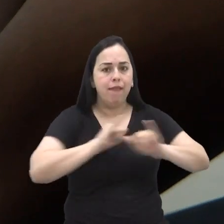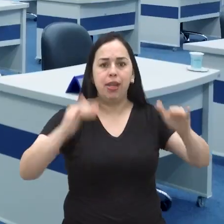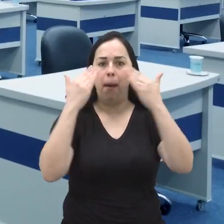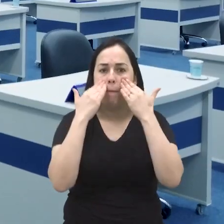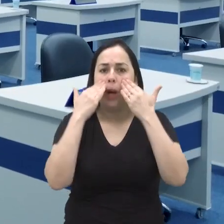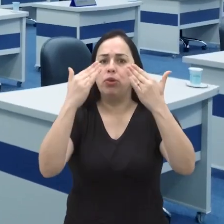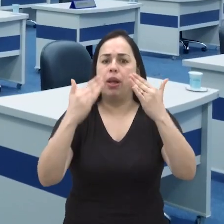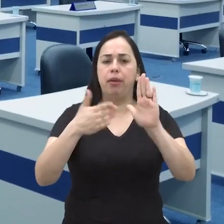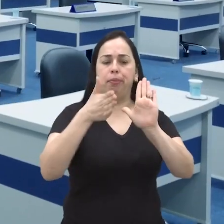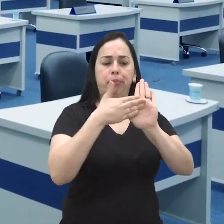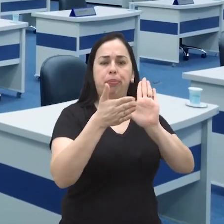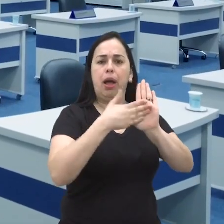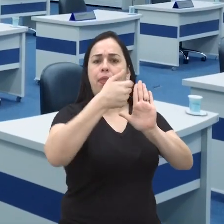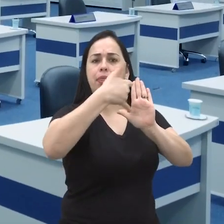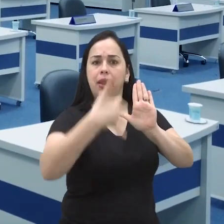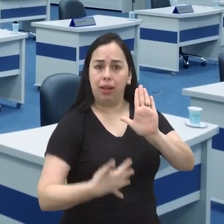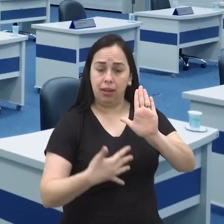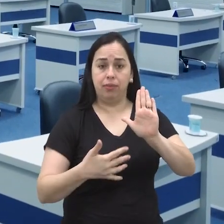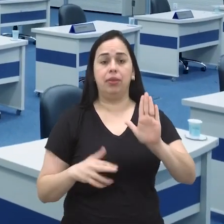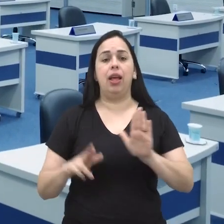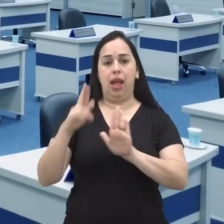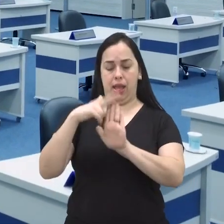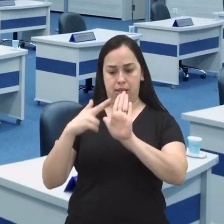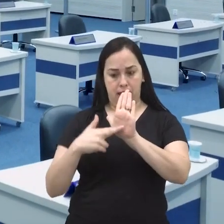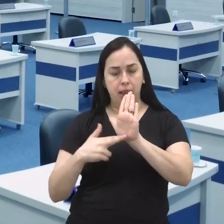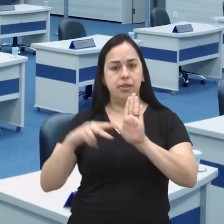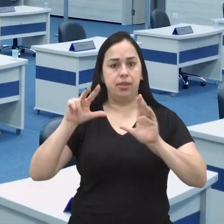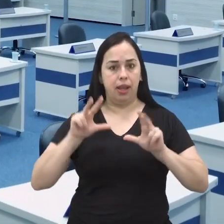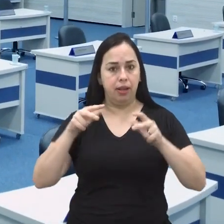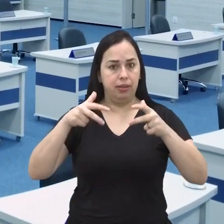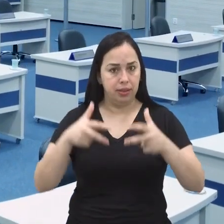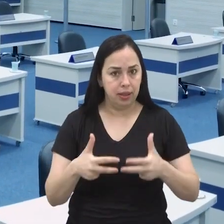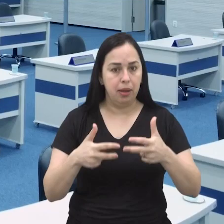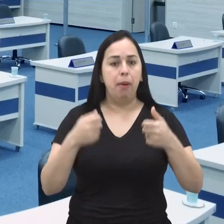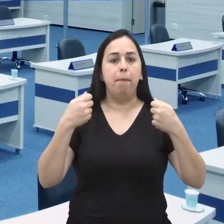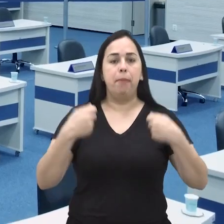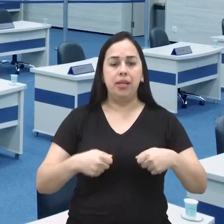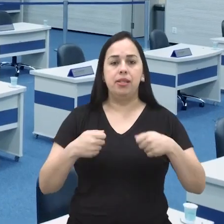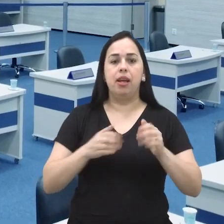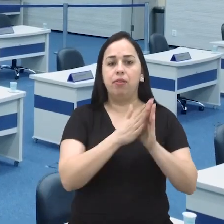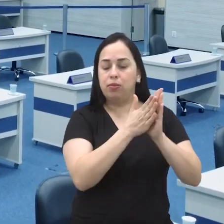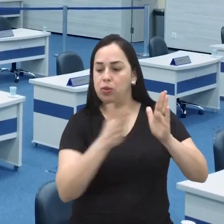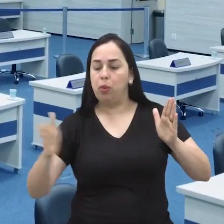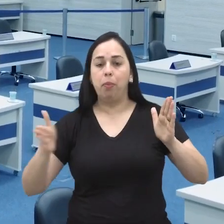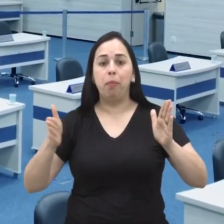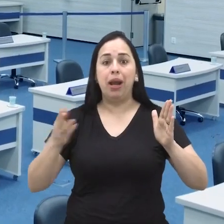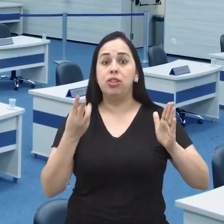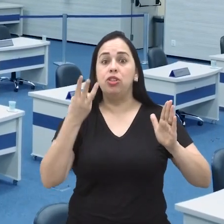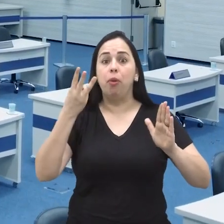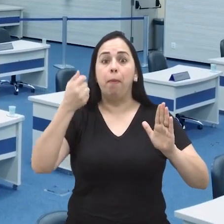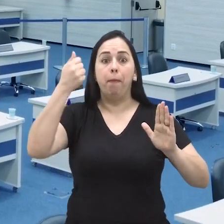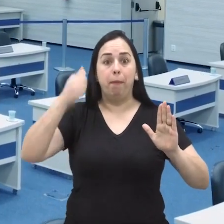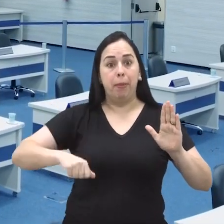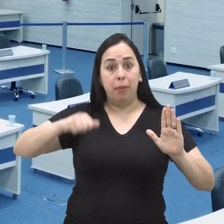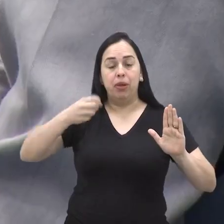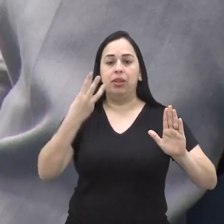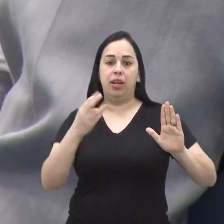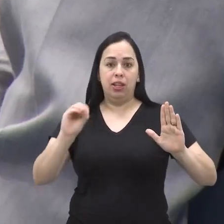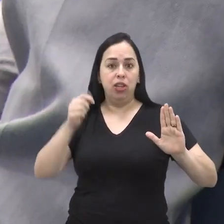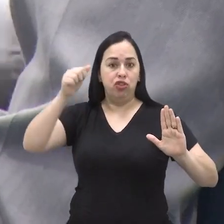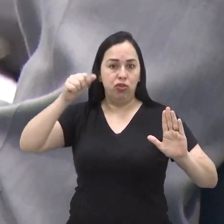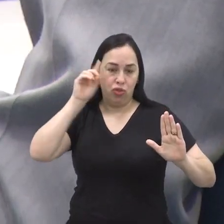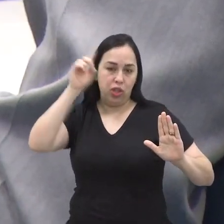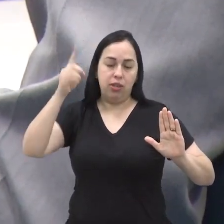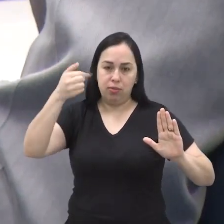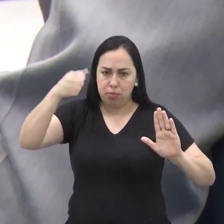Câmara. Segundo o regimento interno do Legislativo, o veto deve ser submetido à votação no prazo de 30 dias. Se ele